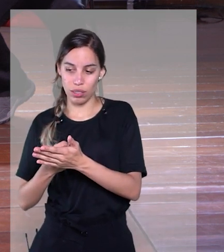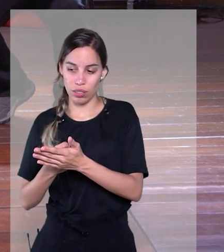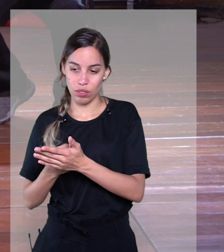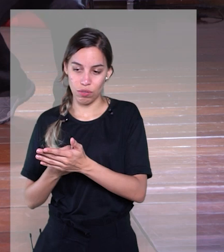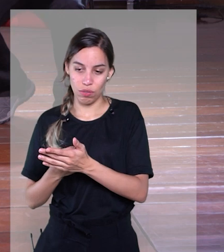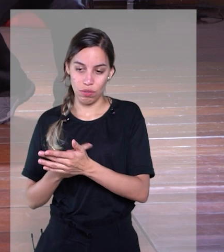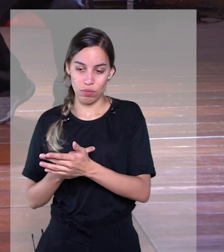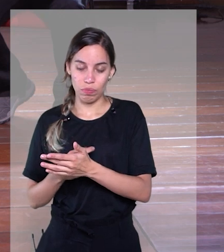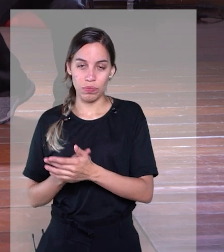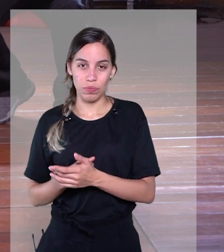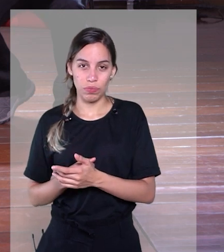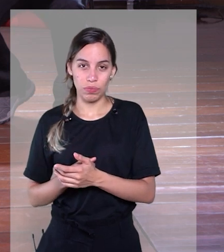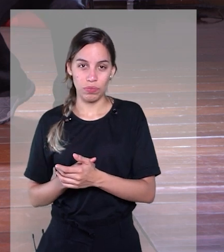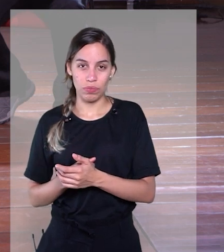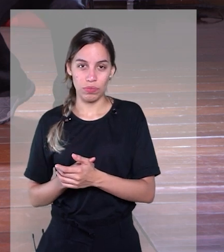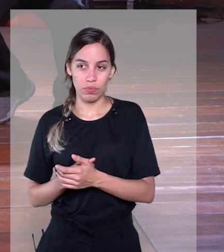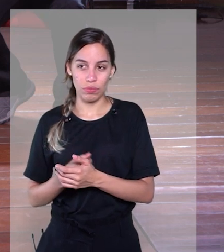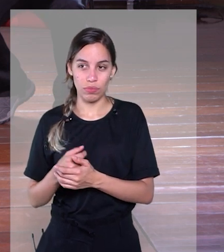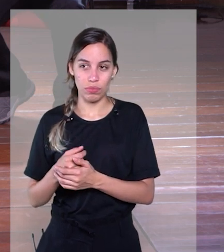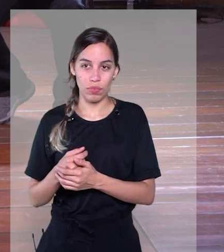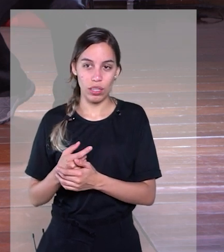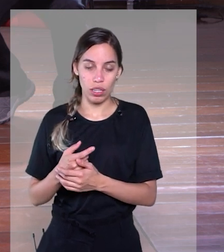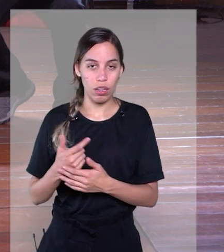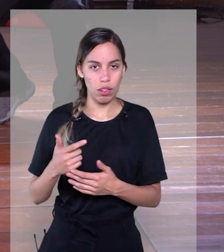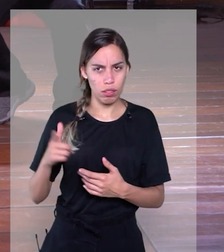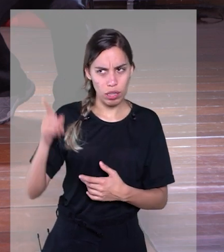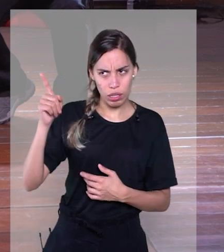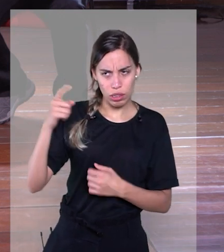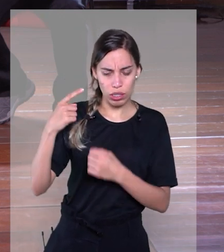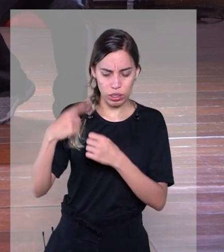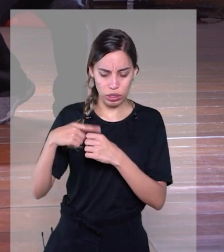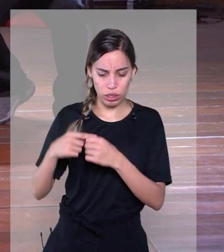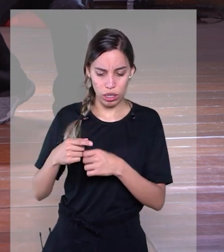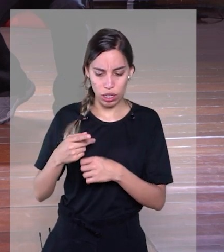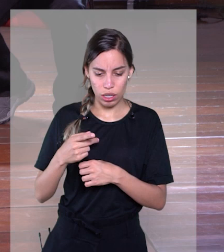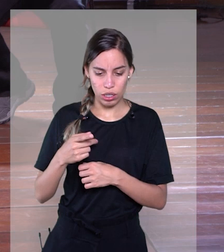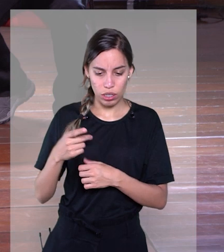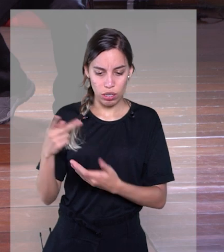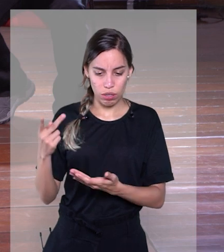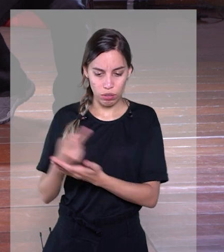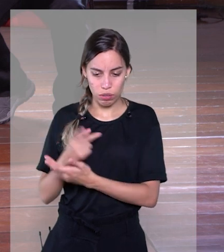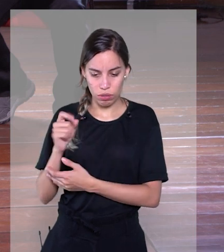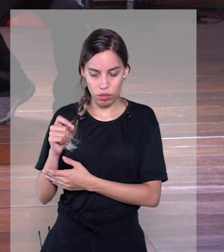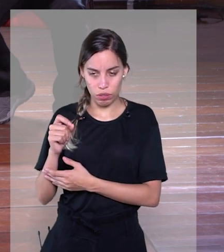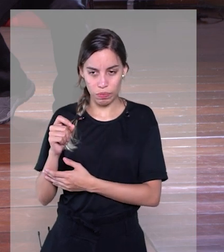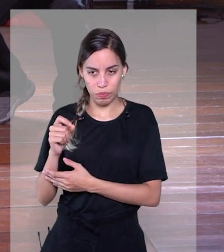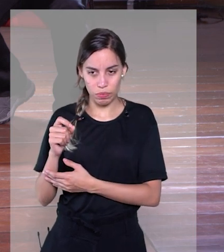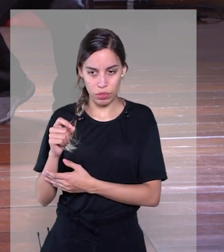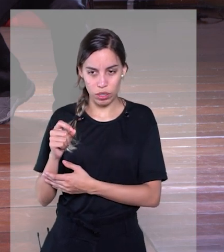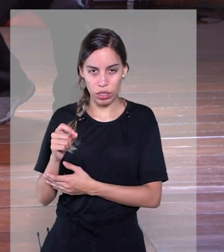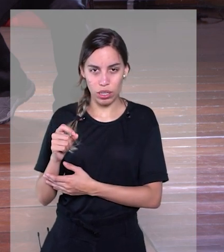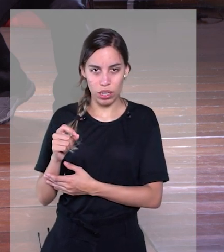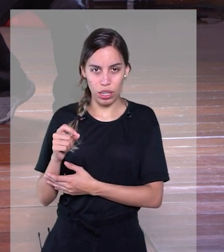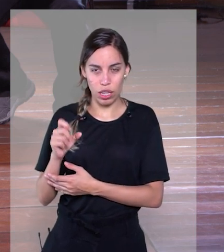obras lá em Itabira, agora no Filitabira, a Sueli Machado, que é diretora do grupo de